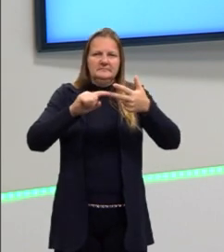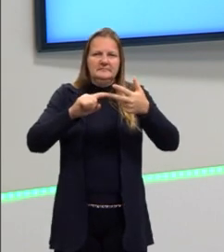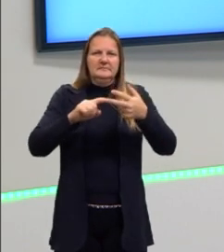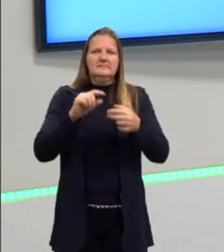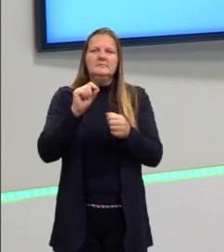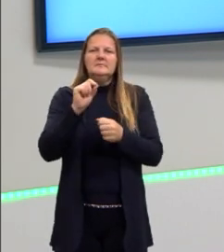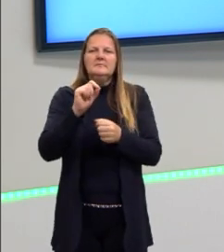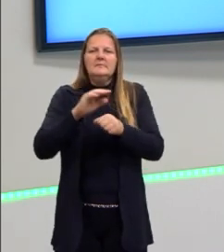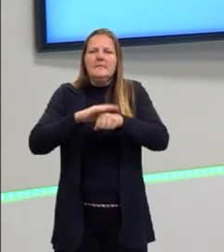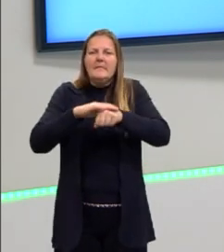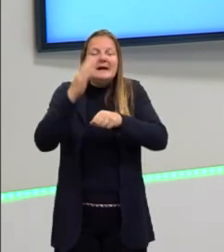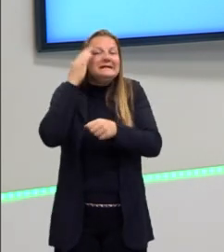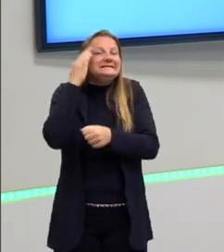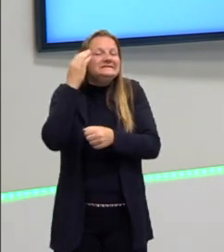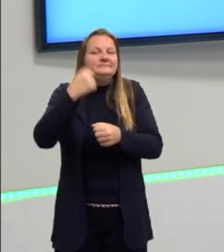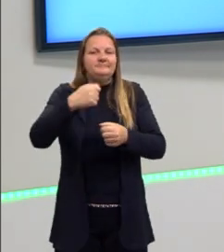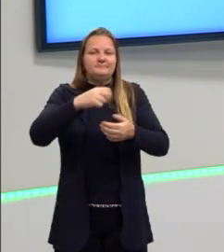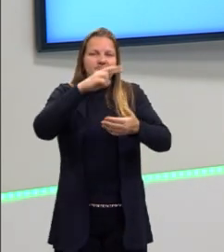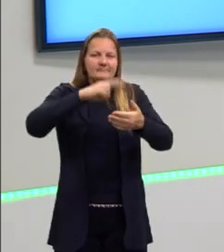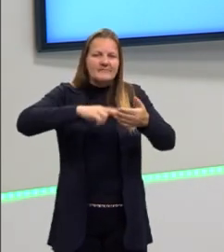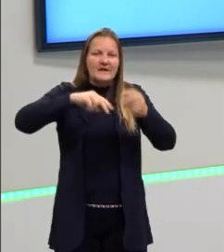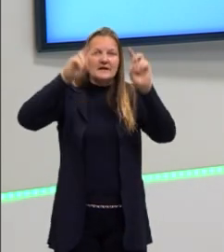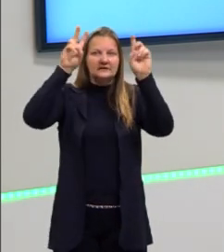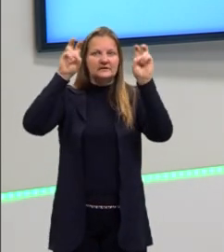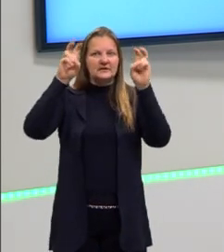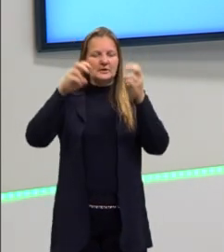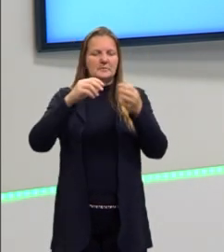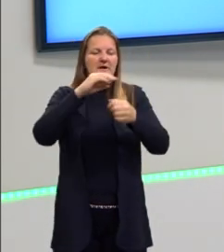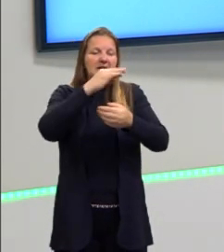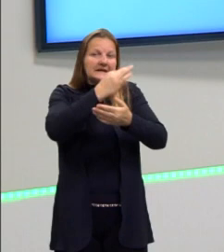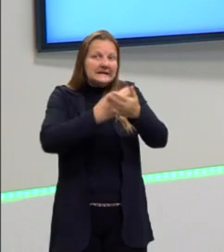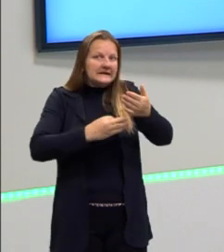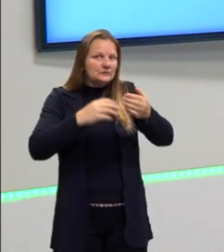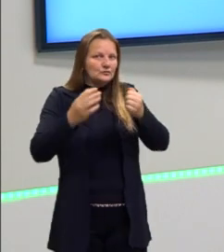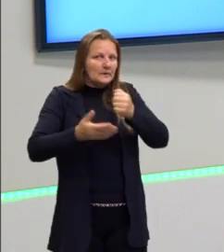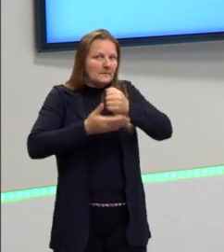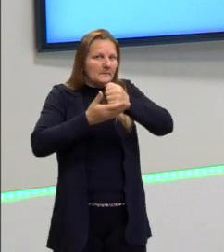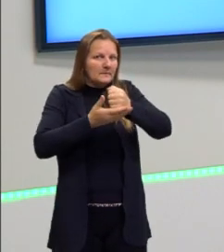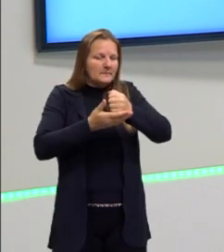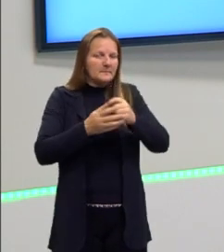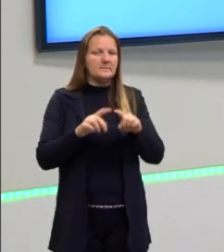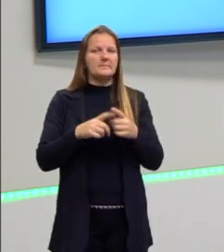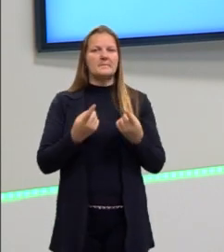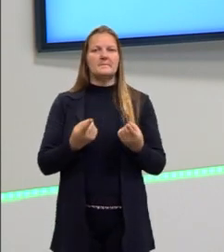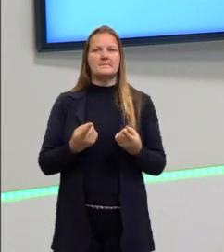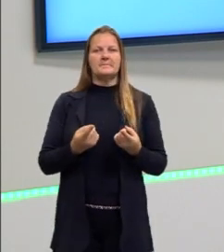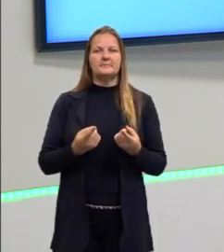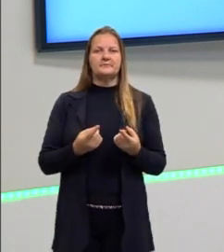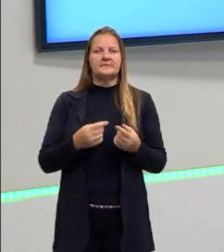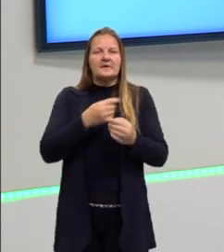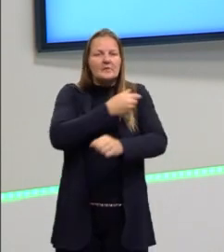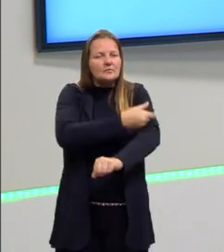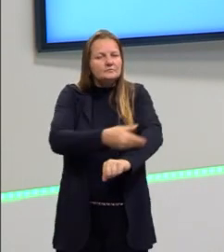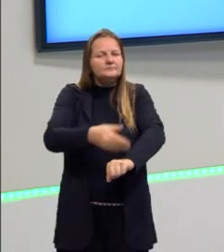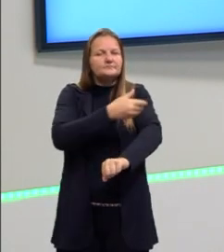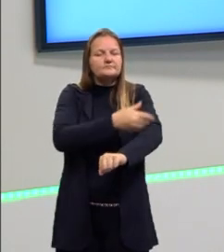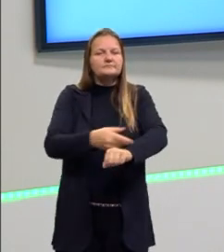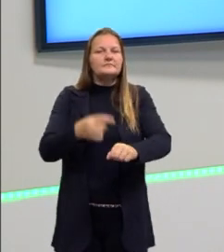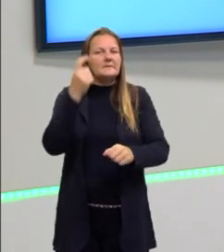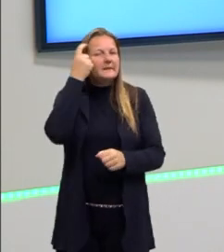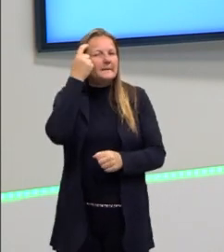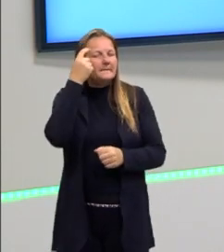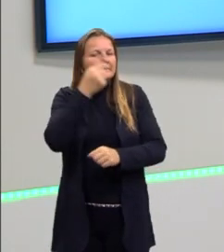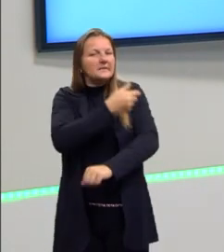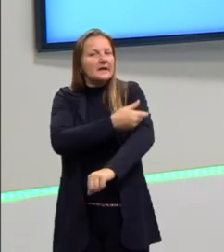essenciais já sei que eu preciso ler o tema e também isso de apoio mas a gente pega esse hábito de organizar né